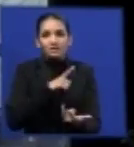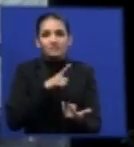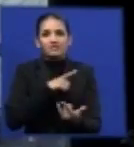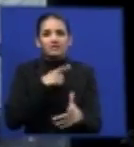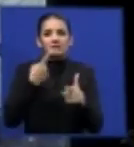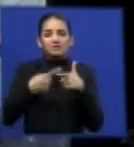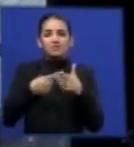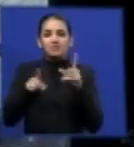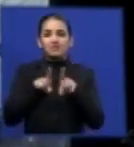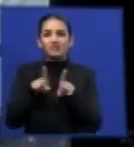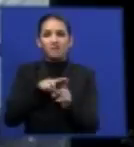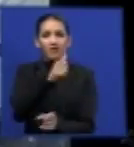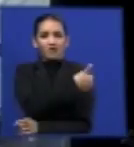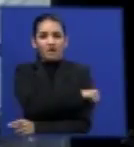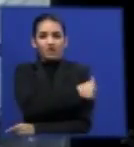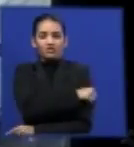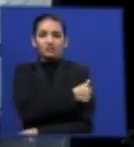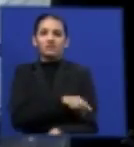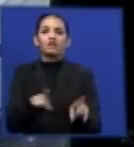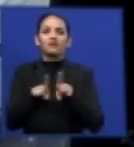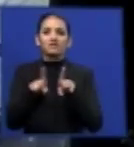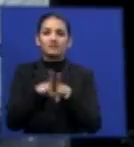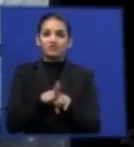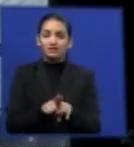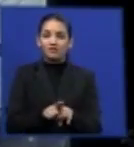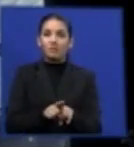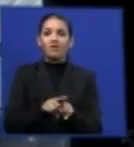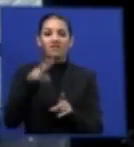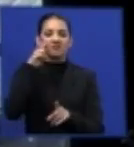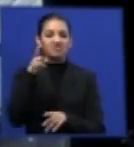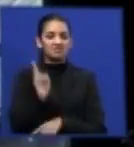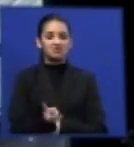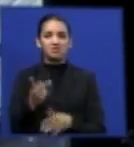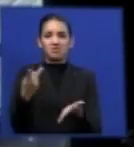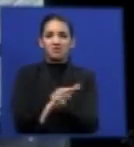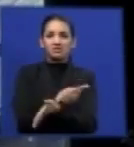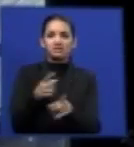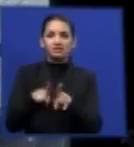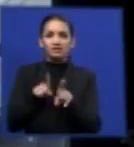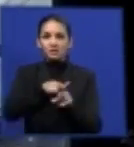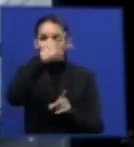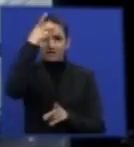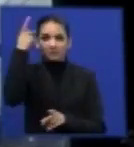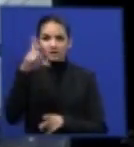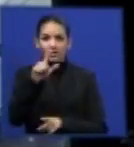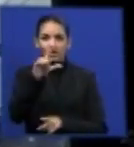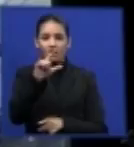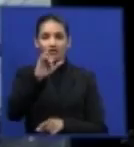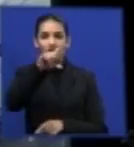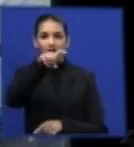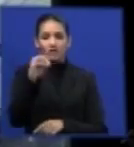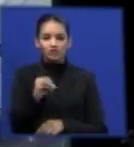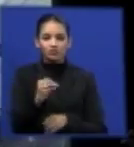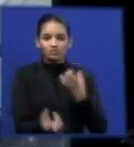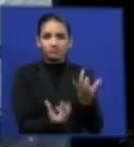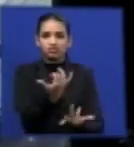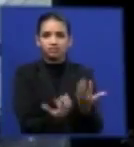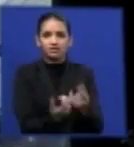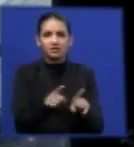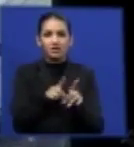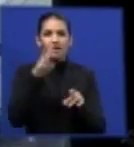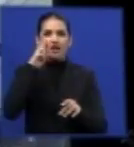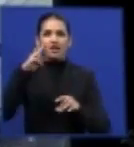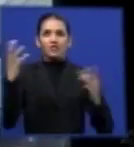Baixada Fluminense é comum se ver queima de lixo né E você vê nuvens de fumaça subindo né fumaça